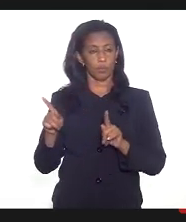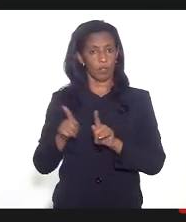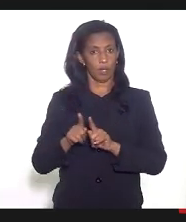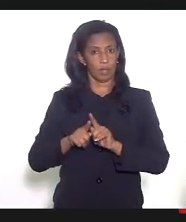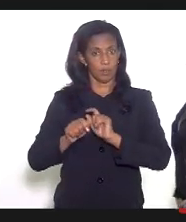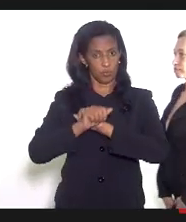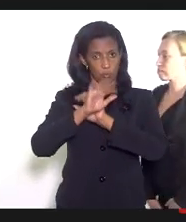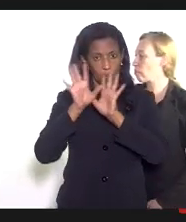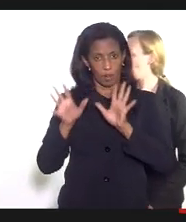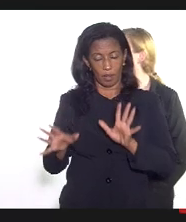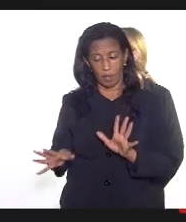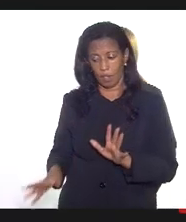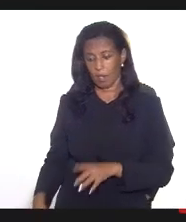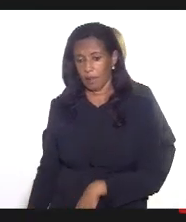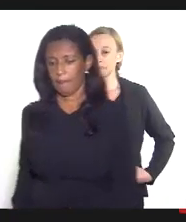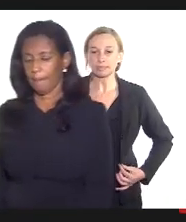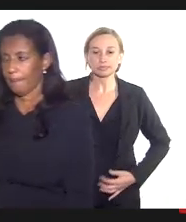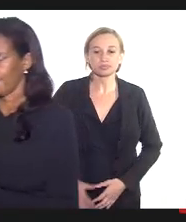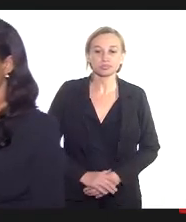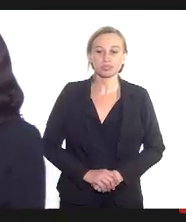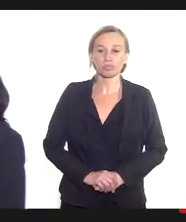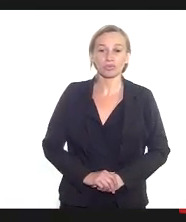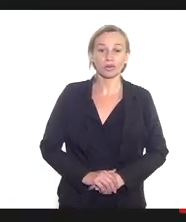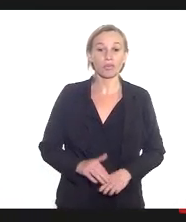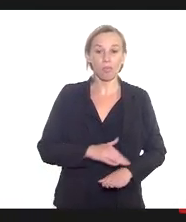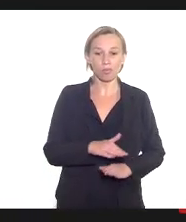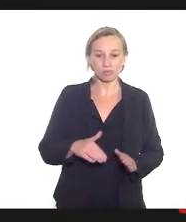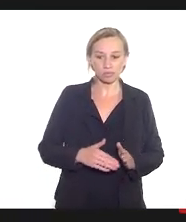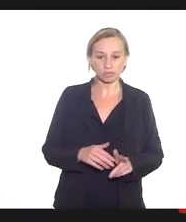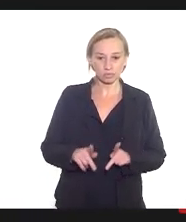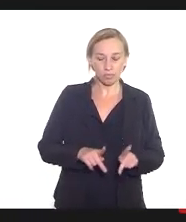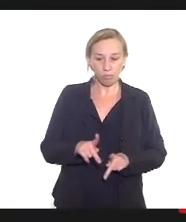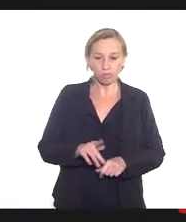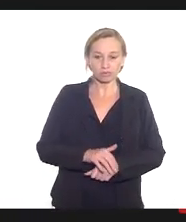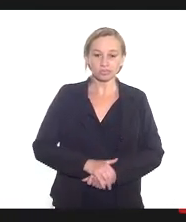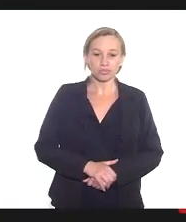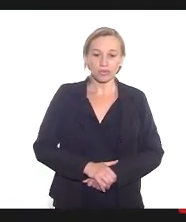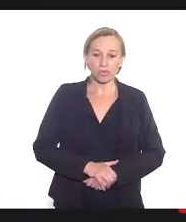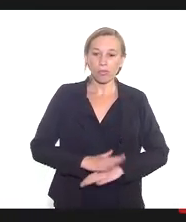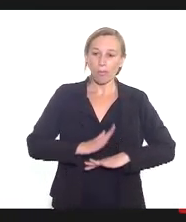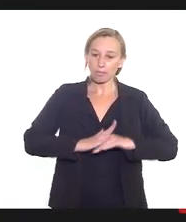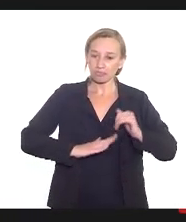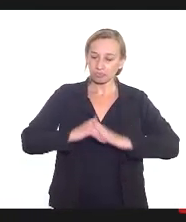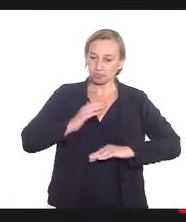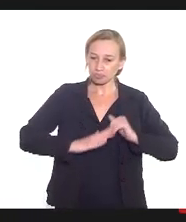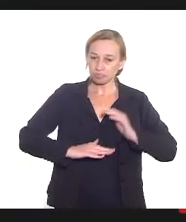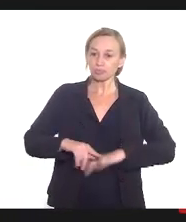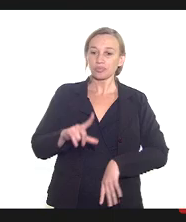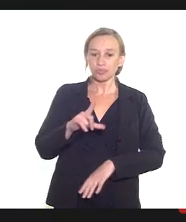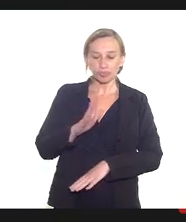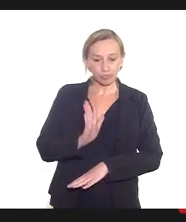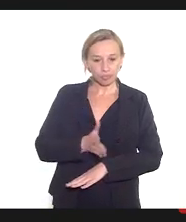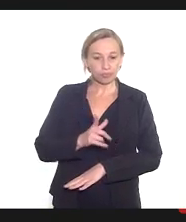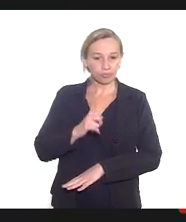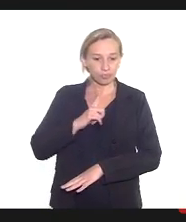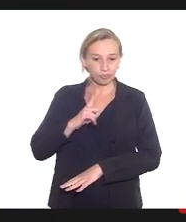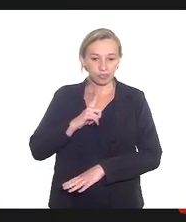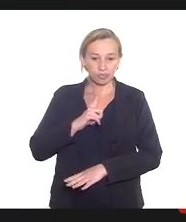elas estejam Clara mas também para a população e aos profissionais a gente já tem tanta